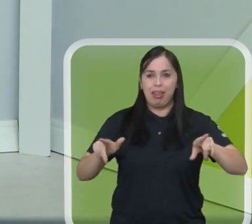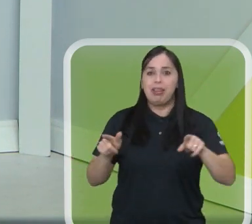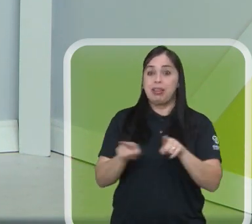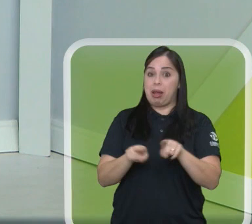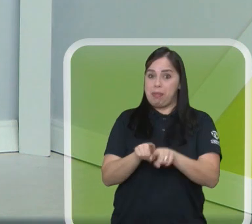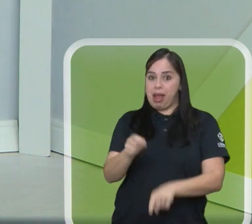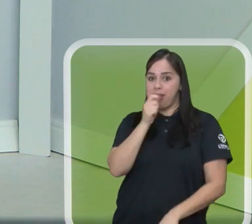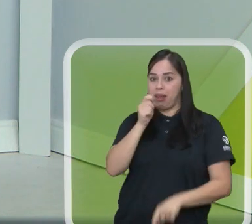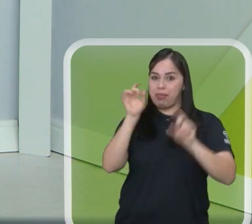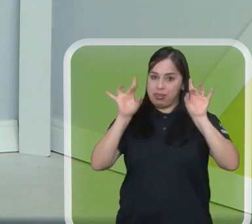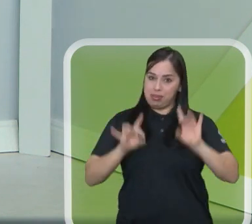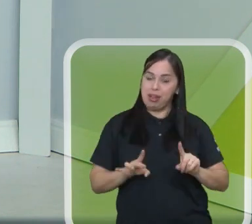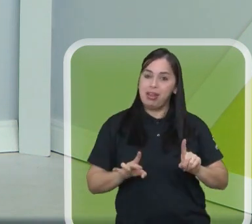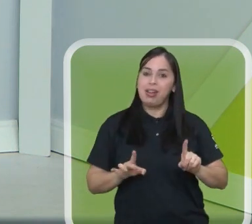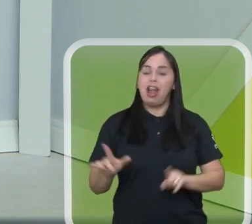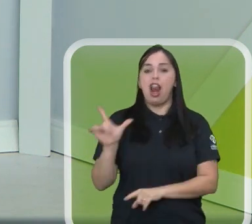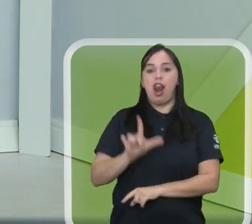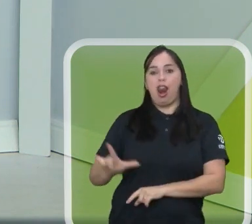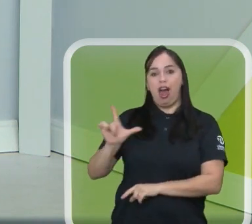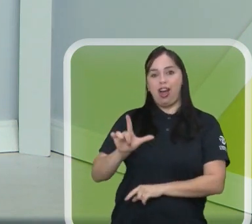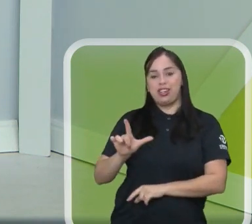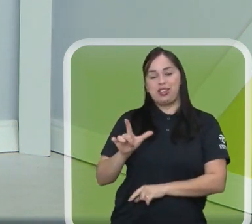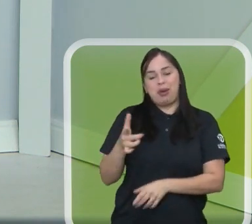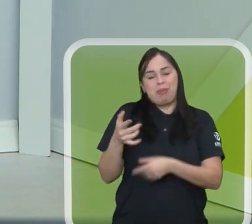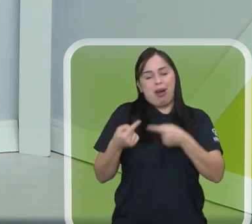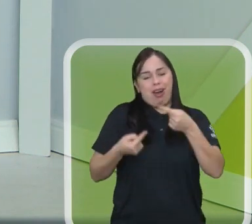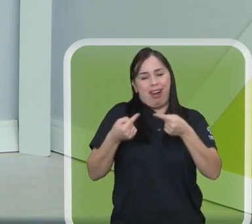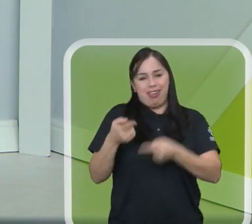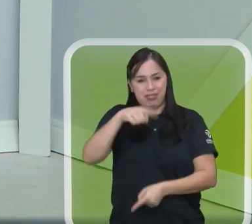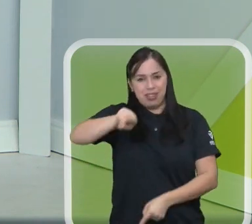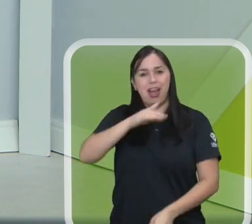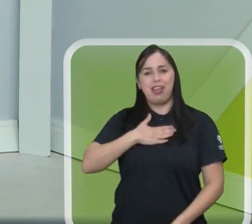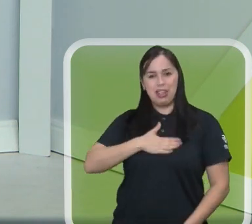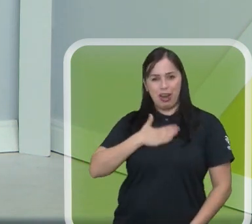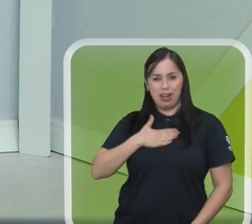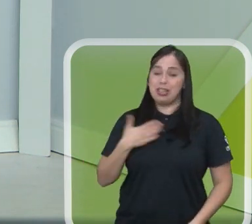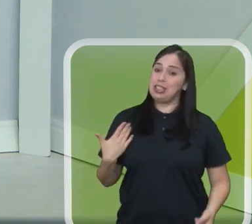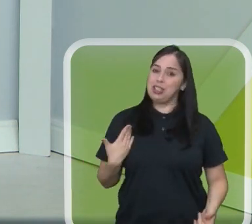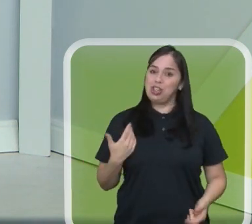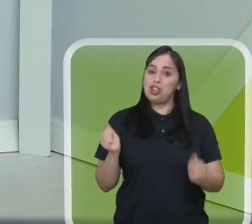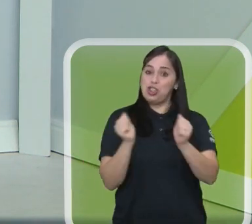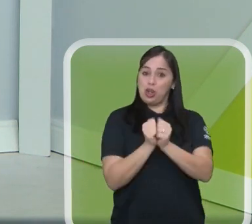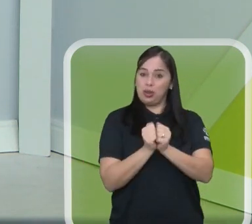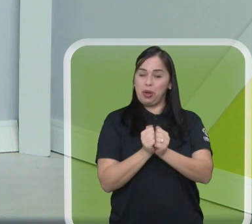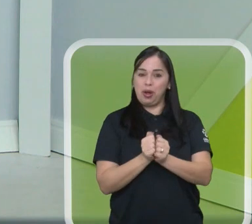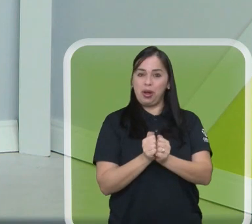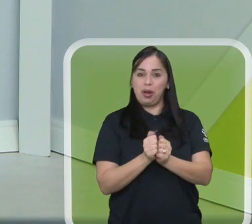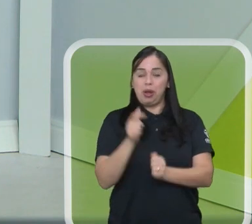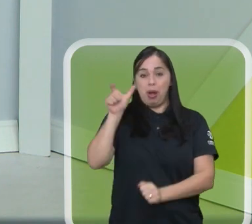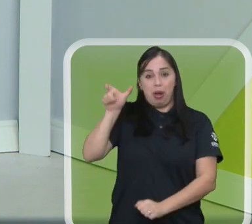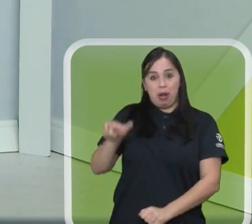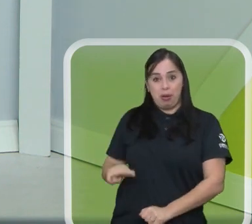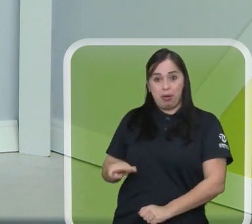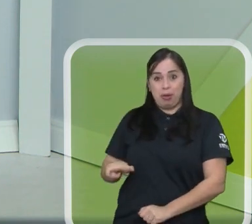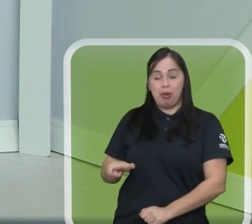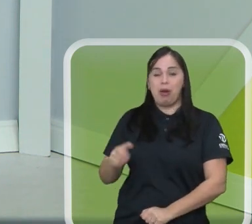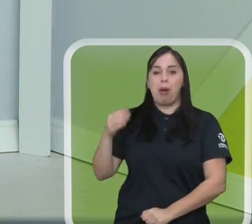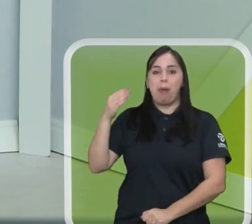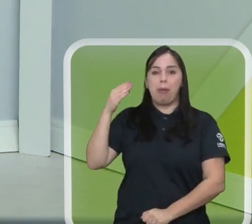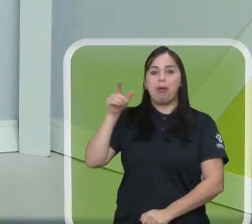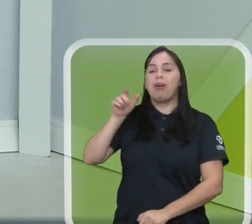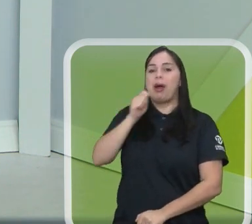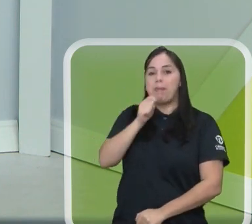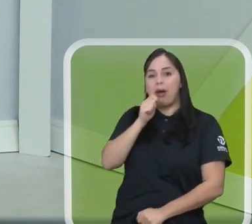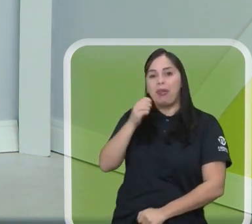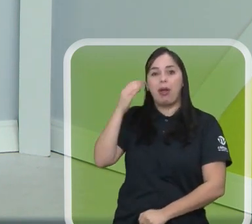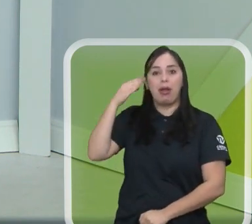entrevistas especiais e, claro, aquela resenha que eu sei que você gosta. E aqui comigo, sempre a presença do repórter Bruno Castilho, para